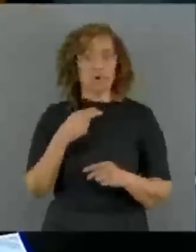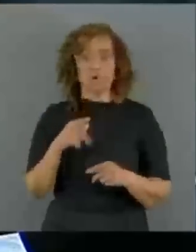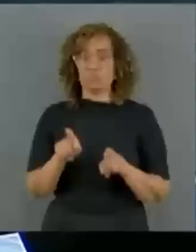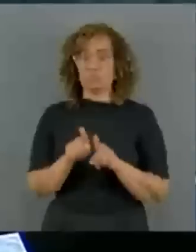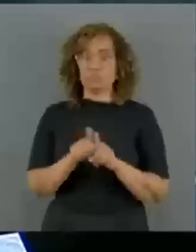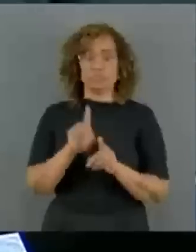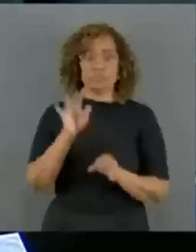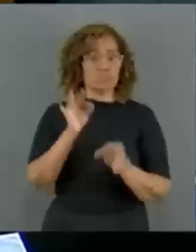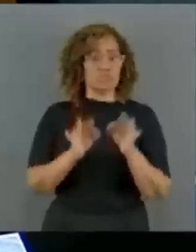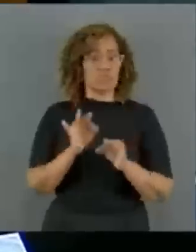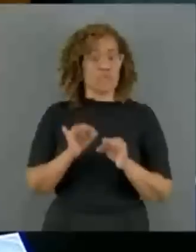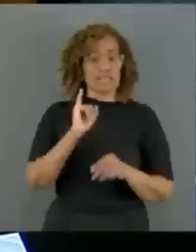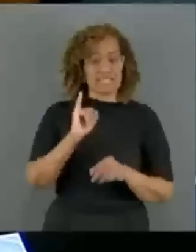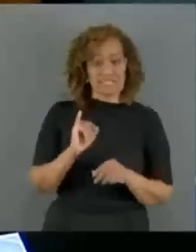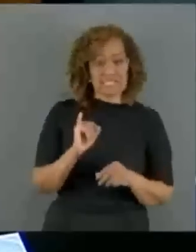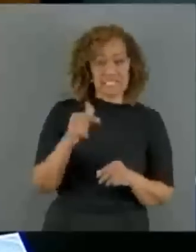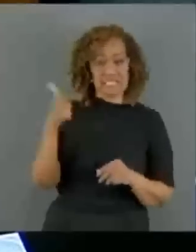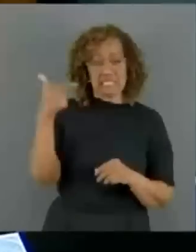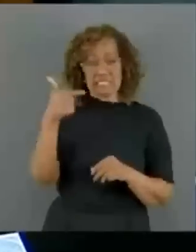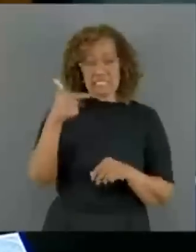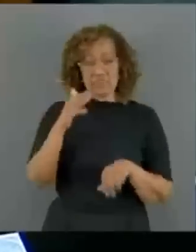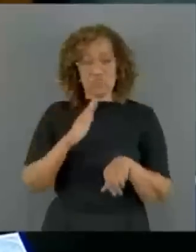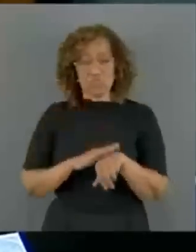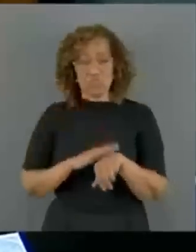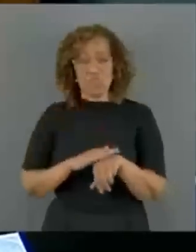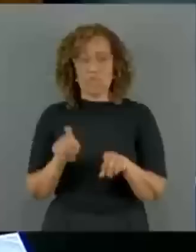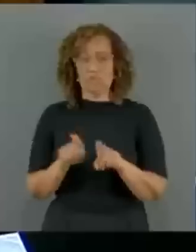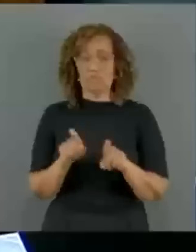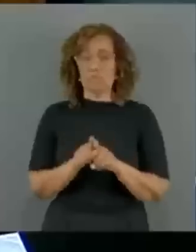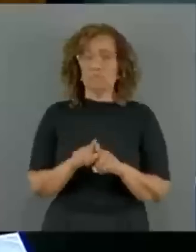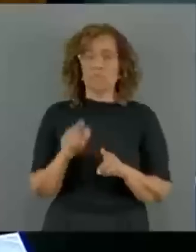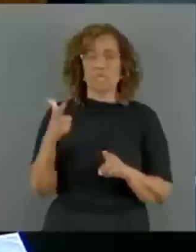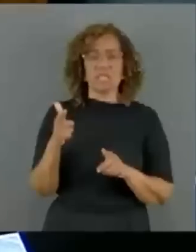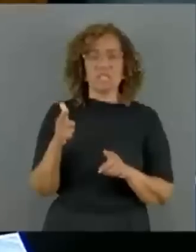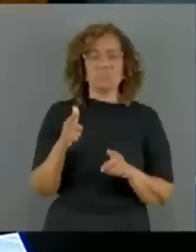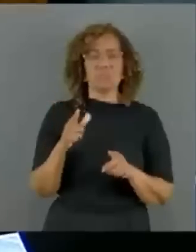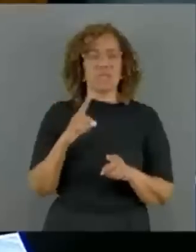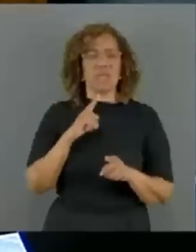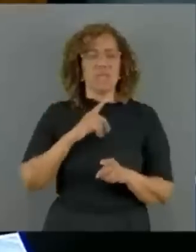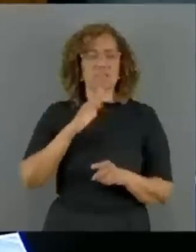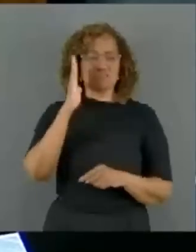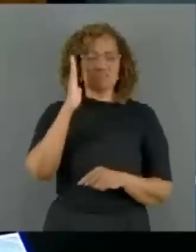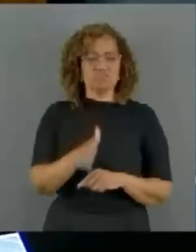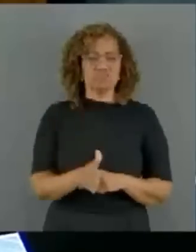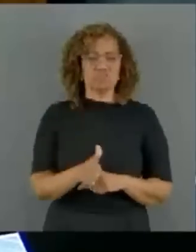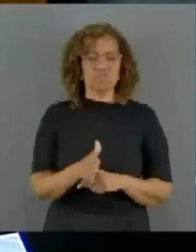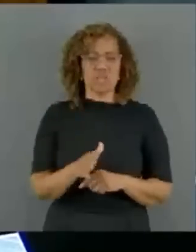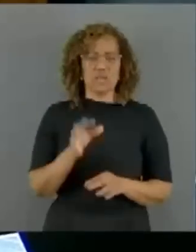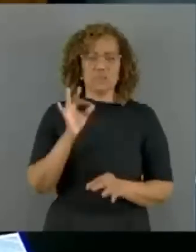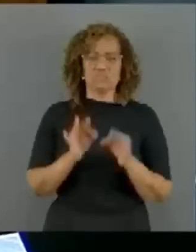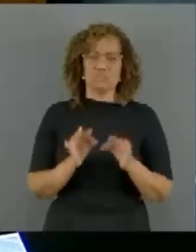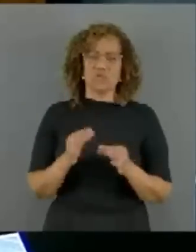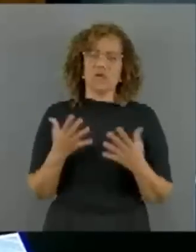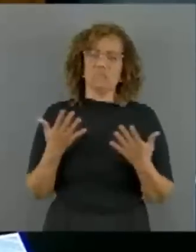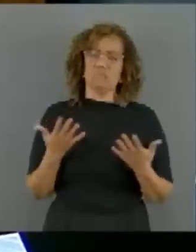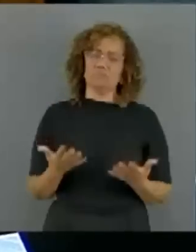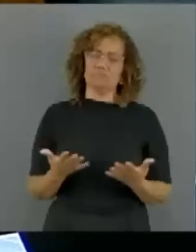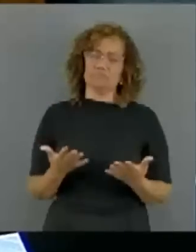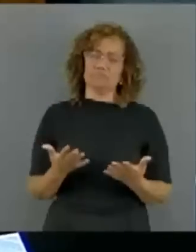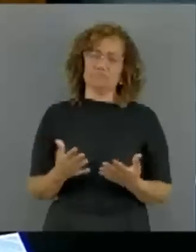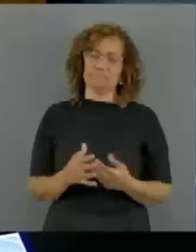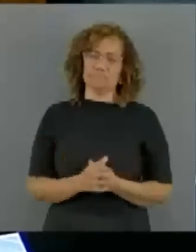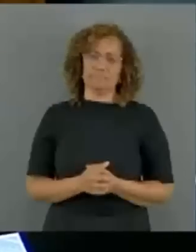em segunda instância, não vai se exigir o trânsito em julgado em definitivo? Minha gente,